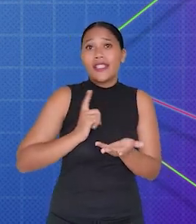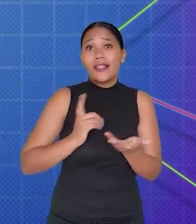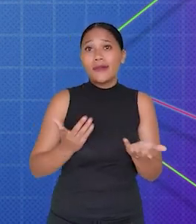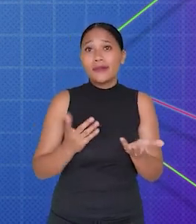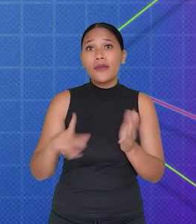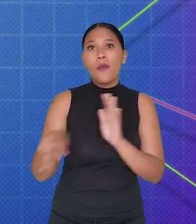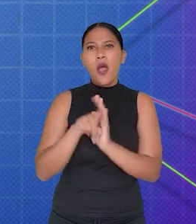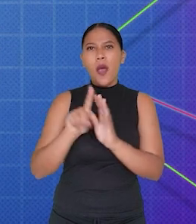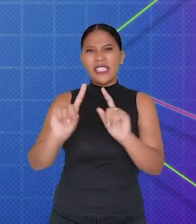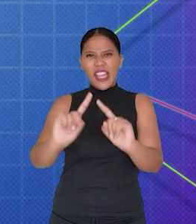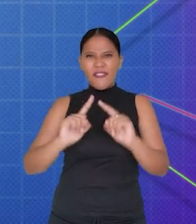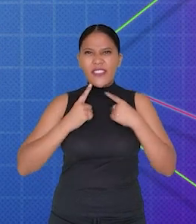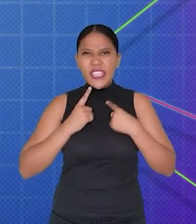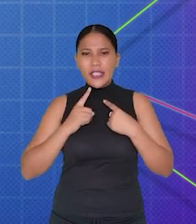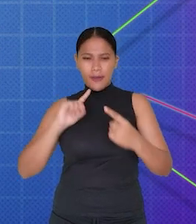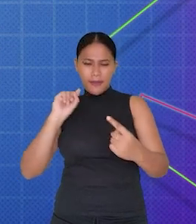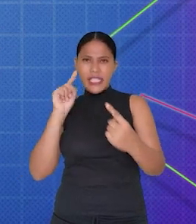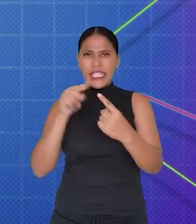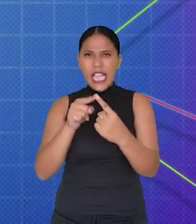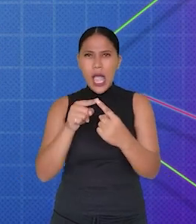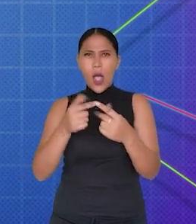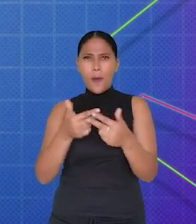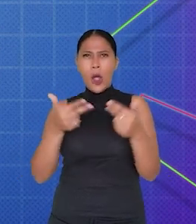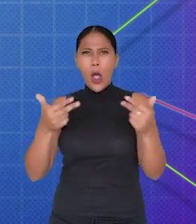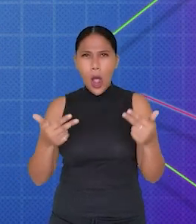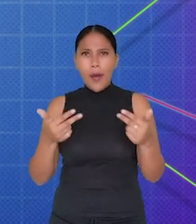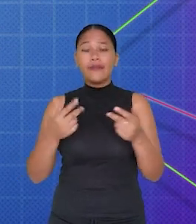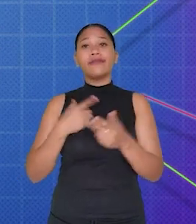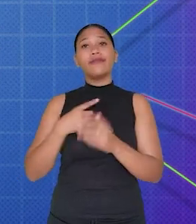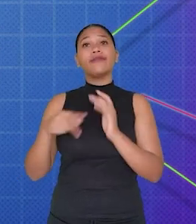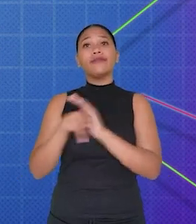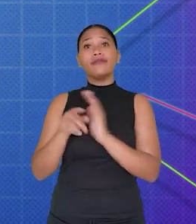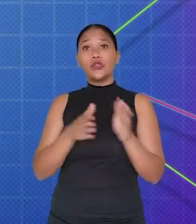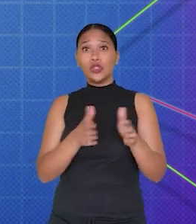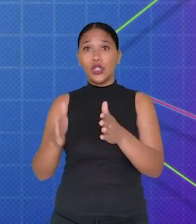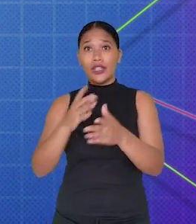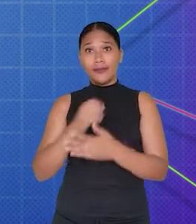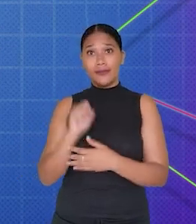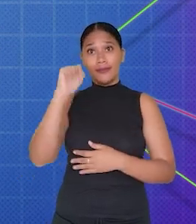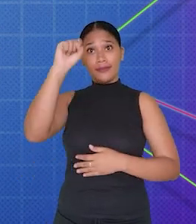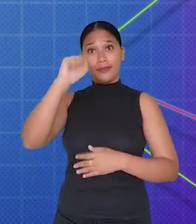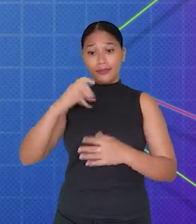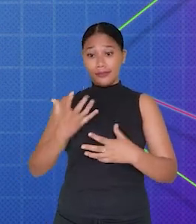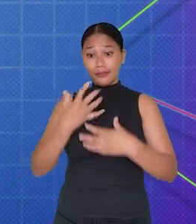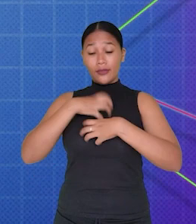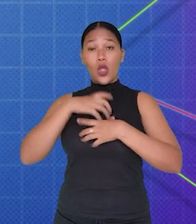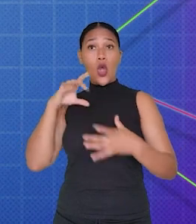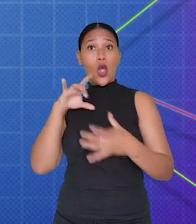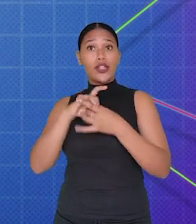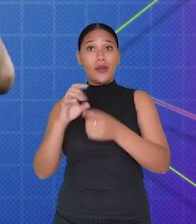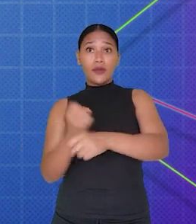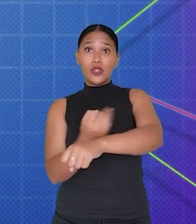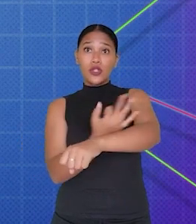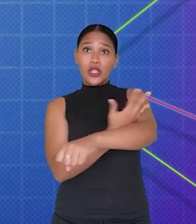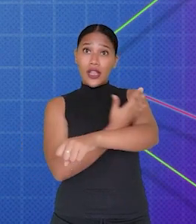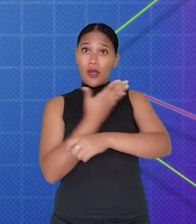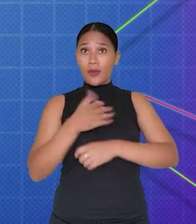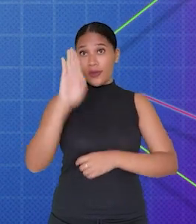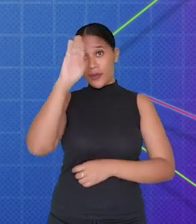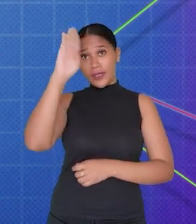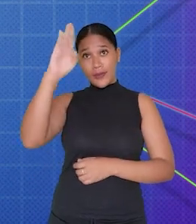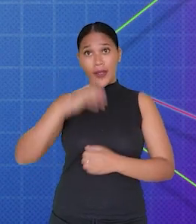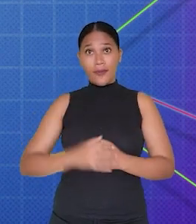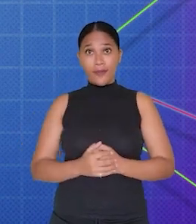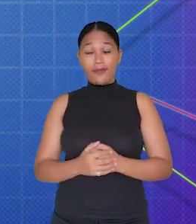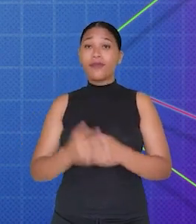do herói através de desafios e missões. Além disso, a jornada do herói permite que os jogadores sintam uma conexão emocional com o